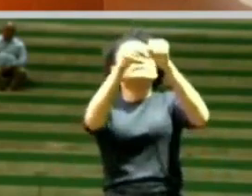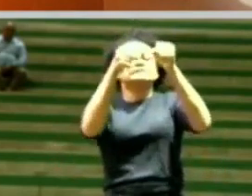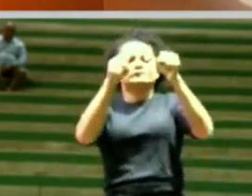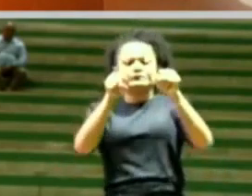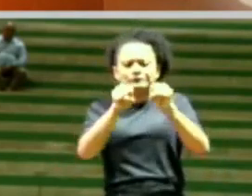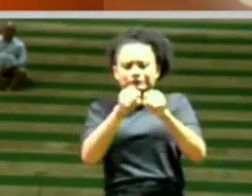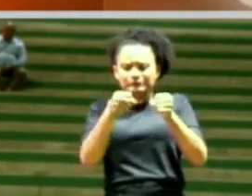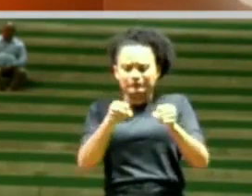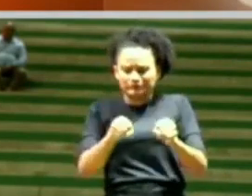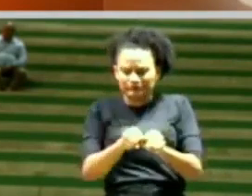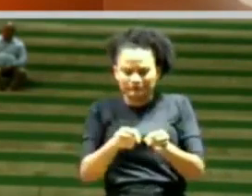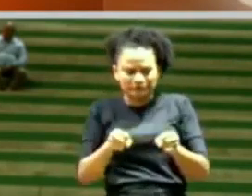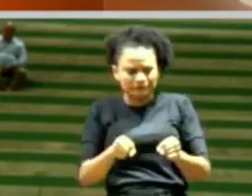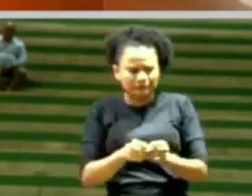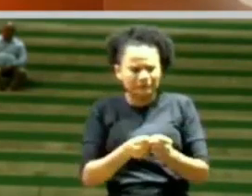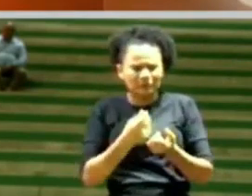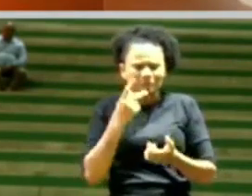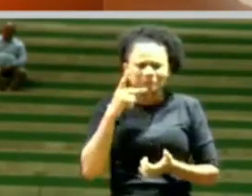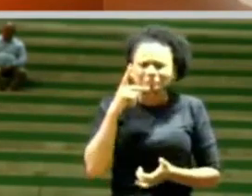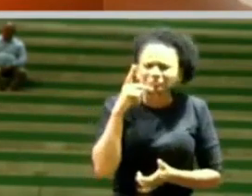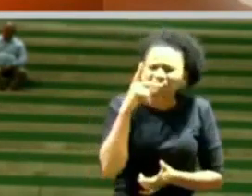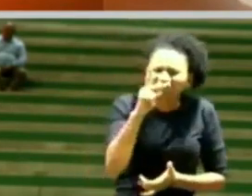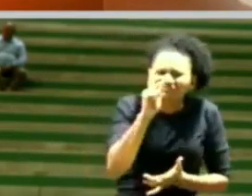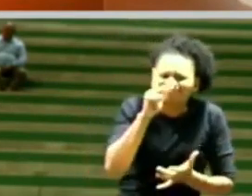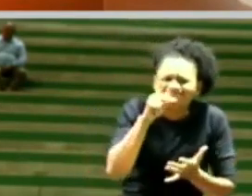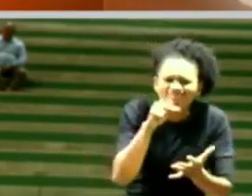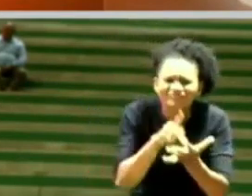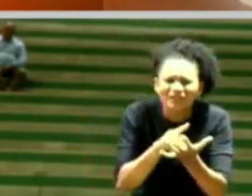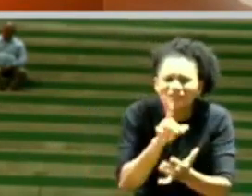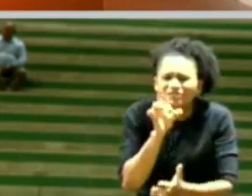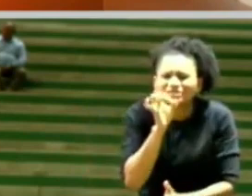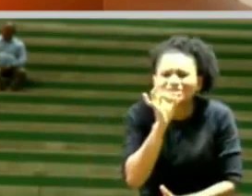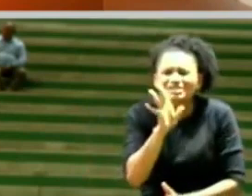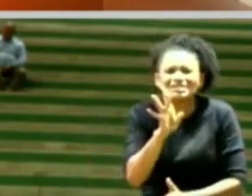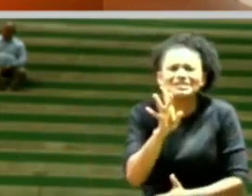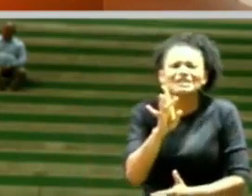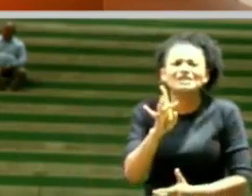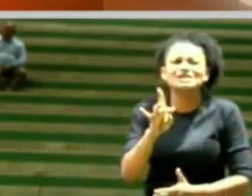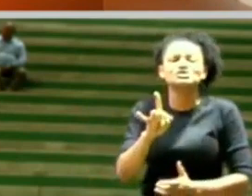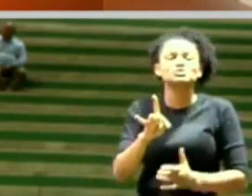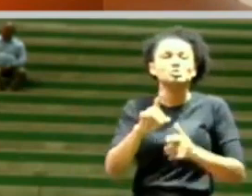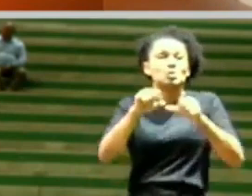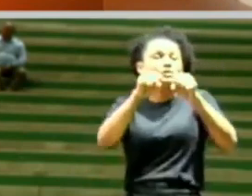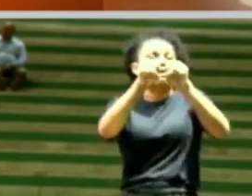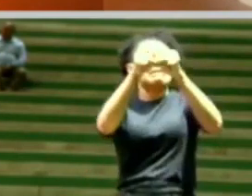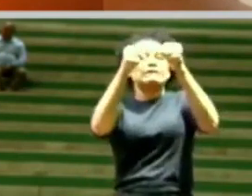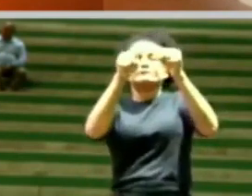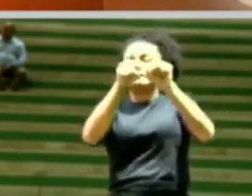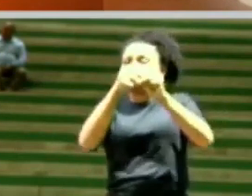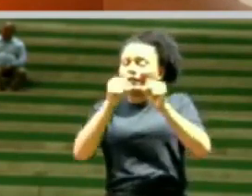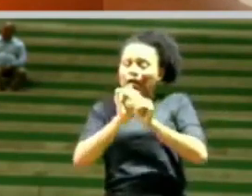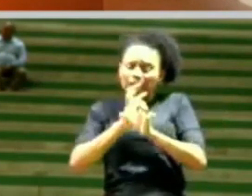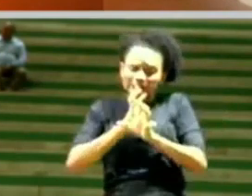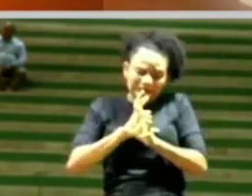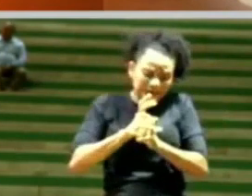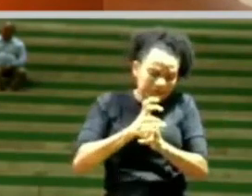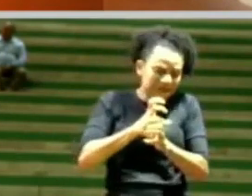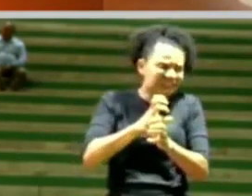Profeta de verdade só aparece em épocas de crise.